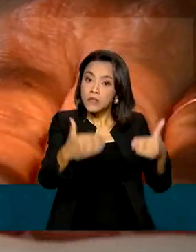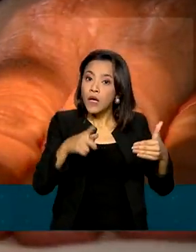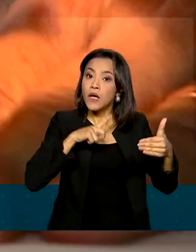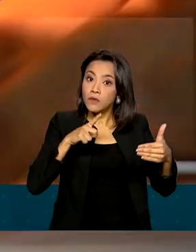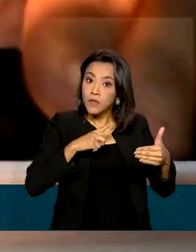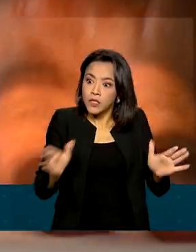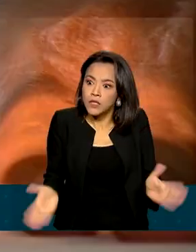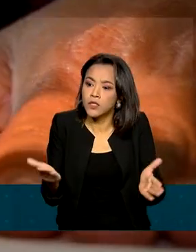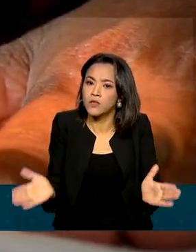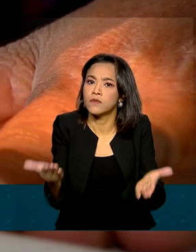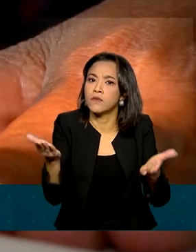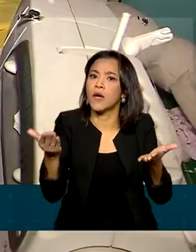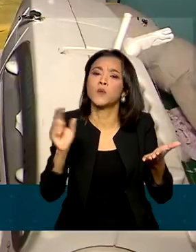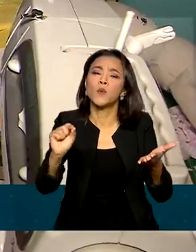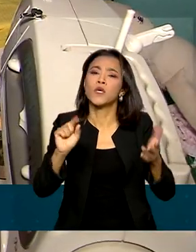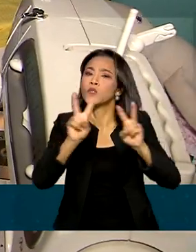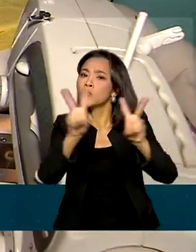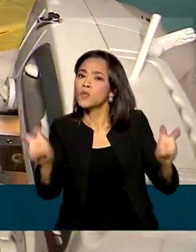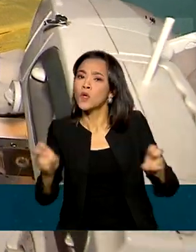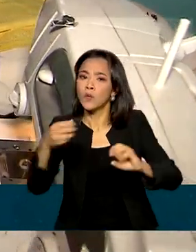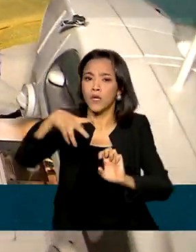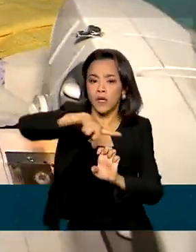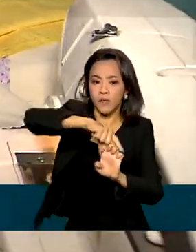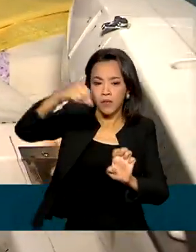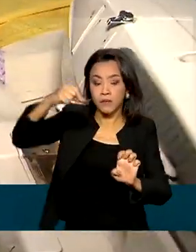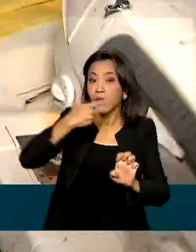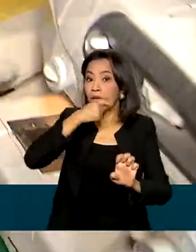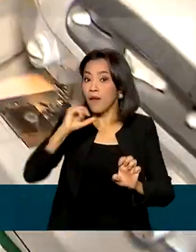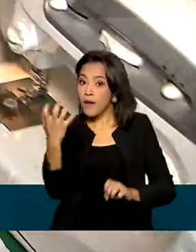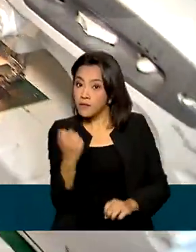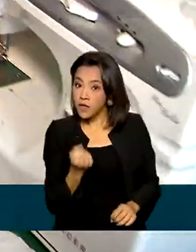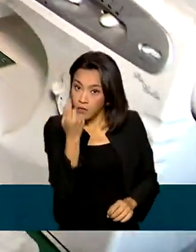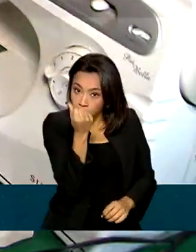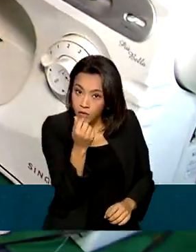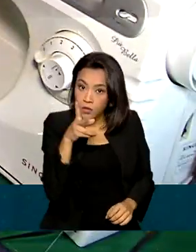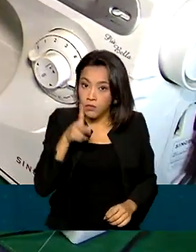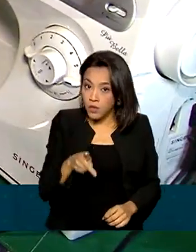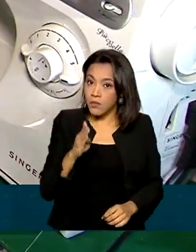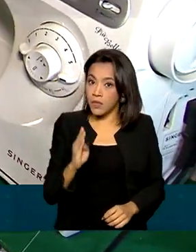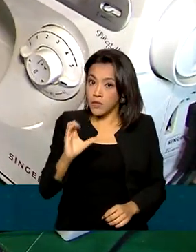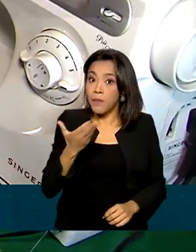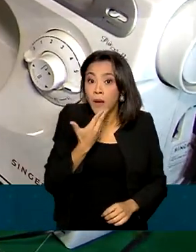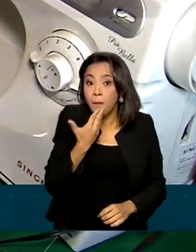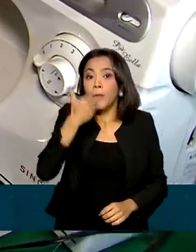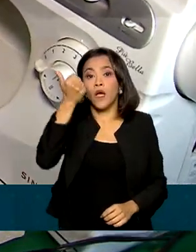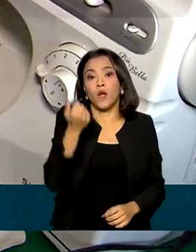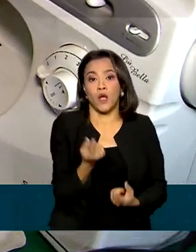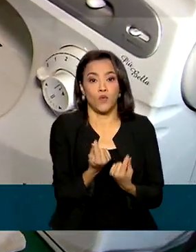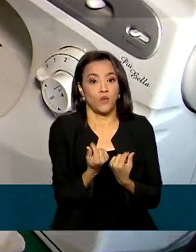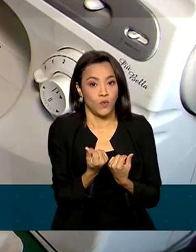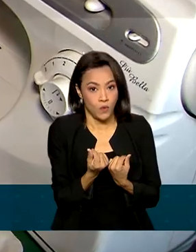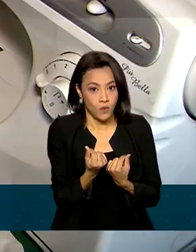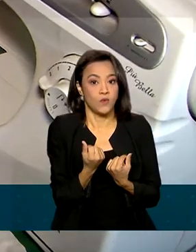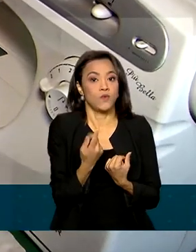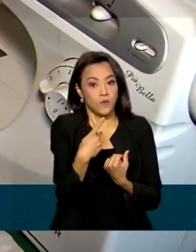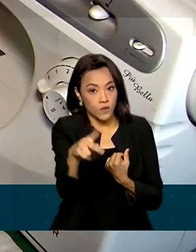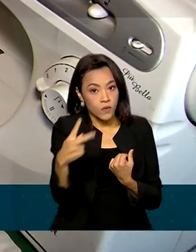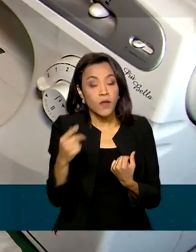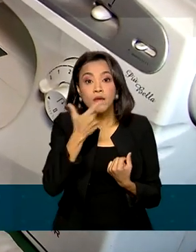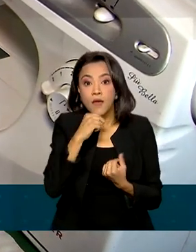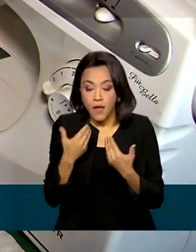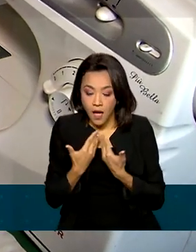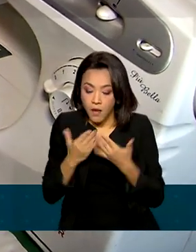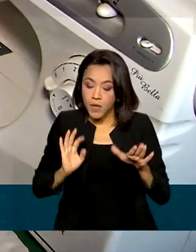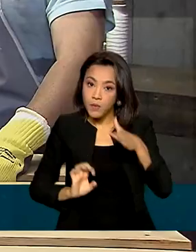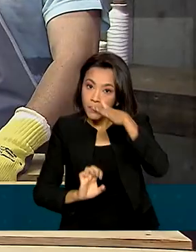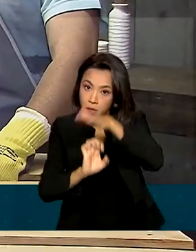empreendedorismo entre os beneficiários do BPC para melhorar a situação econômica quem abrir um negócio